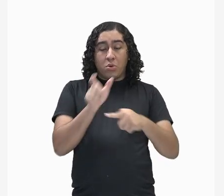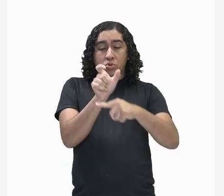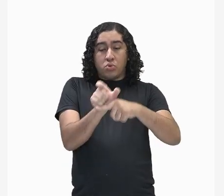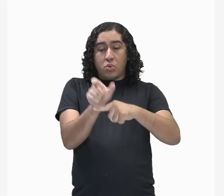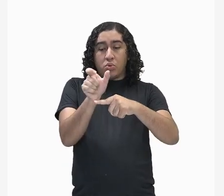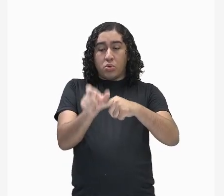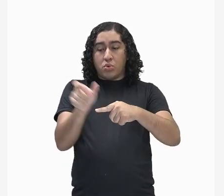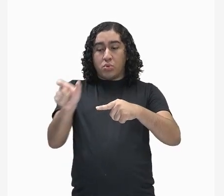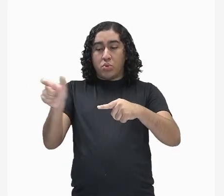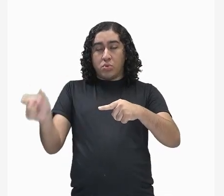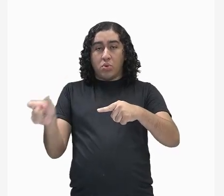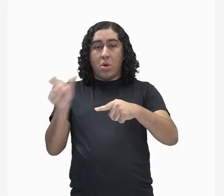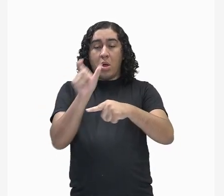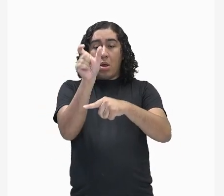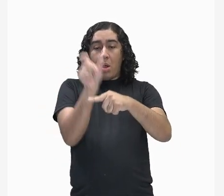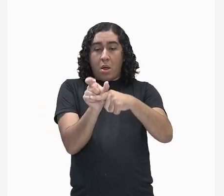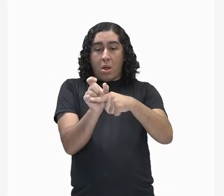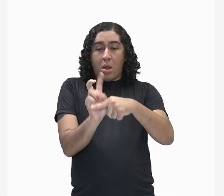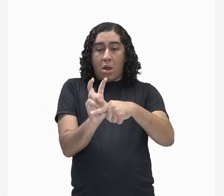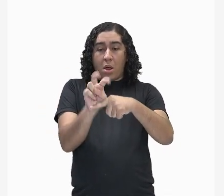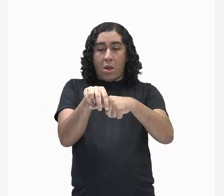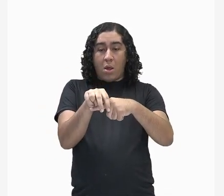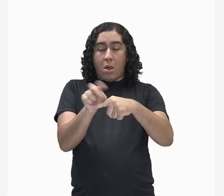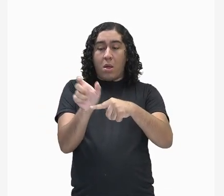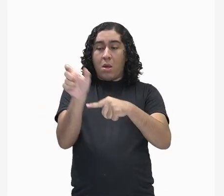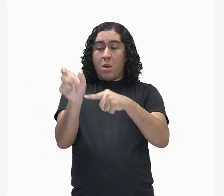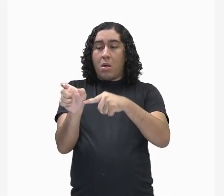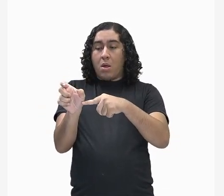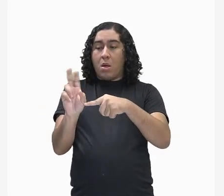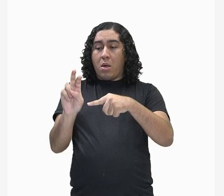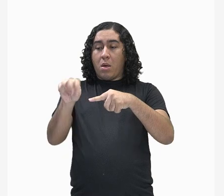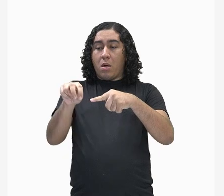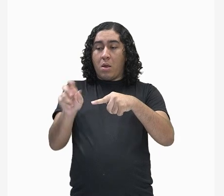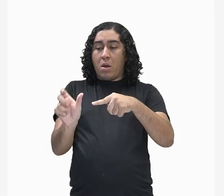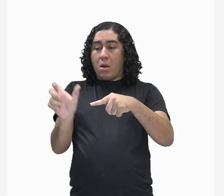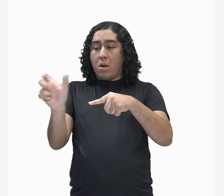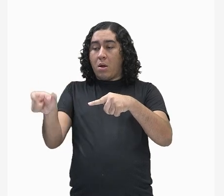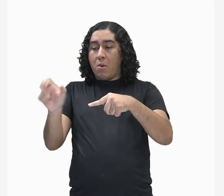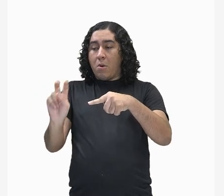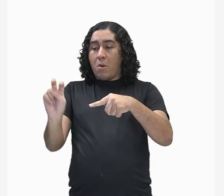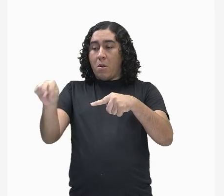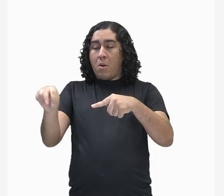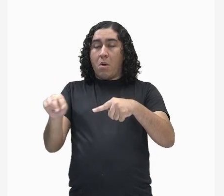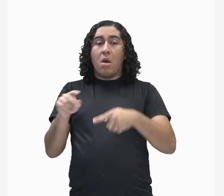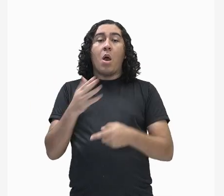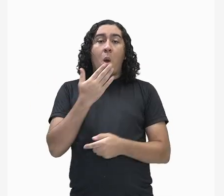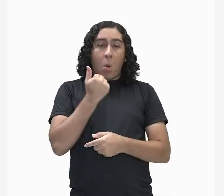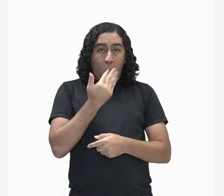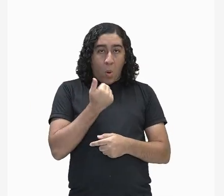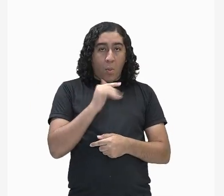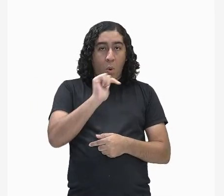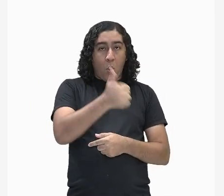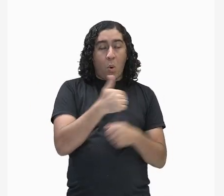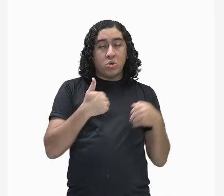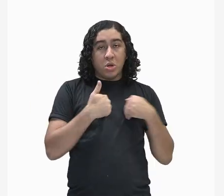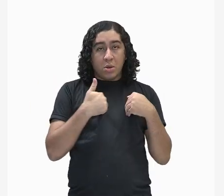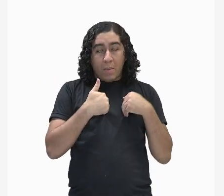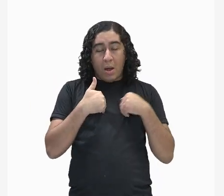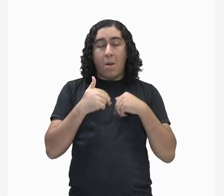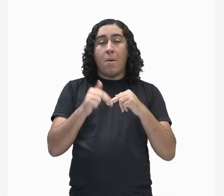caso, eles são carnívoros, se alimentam de outros animais e para isso eles vão injetar um veneno na sua